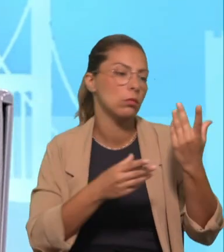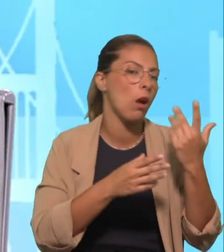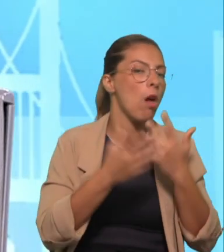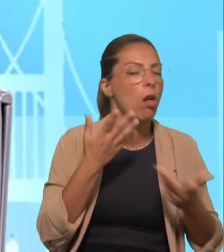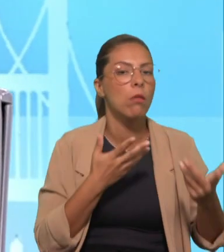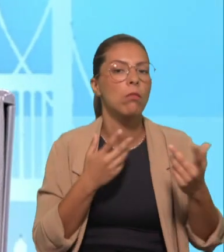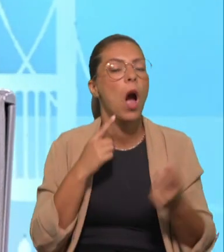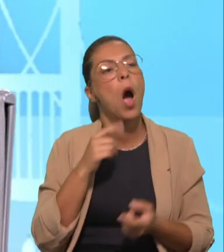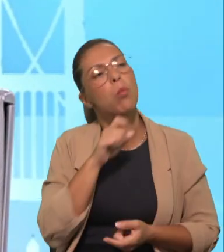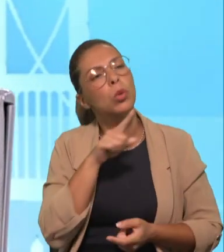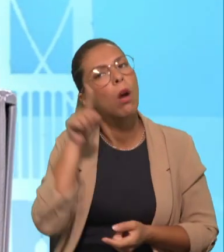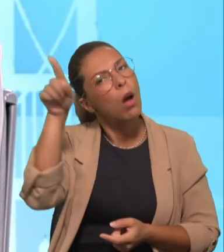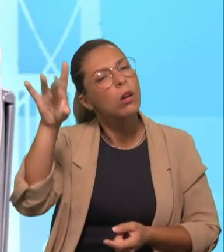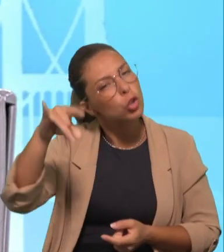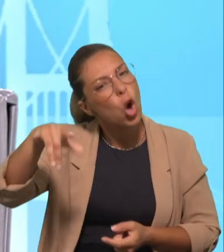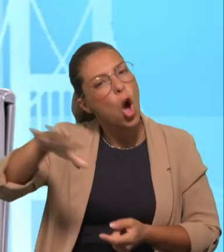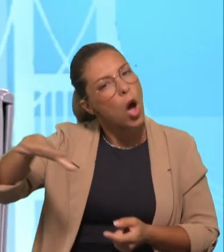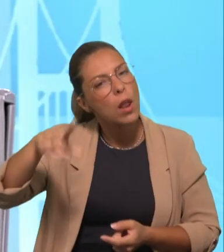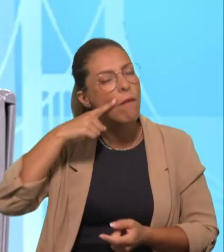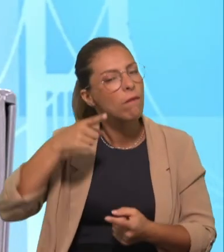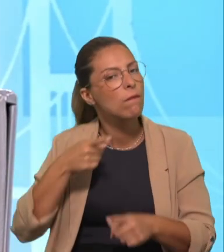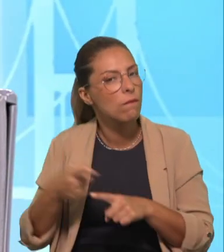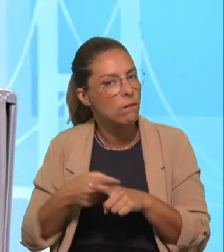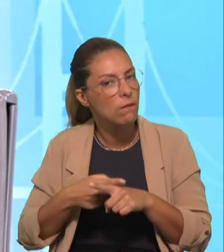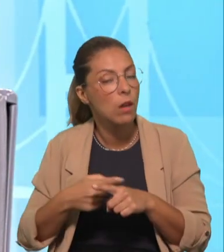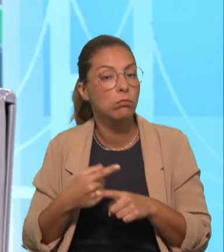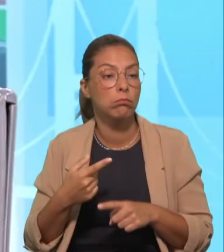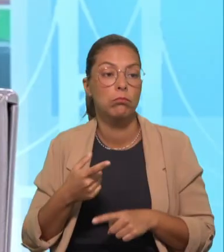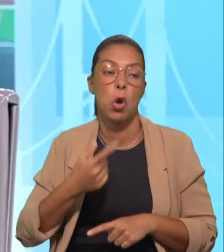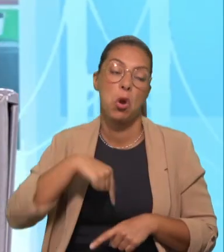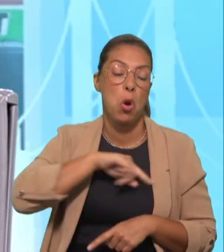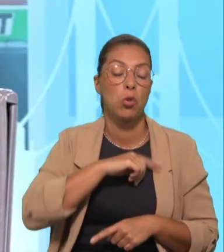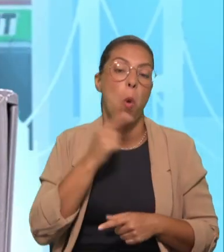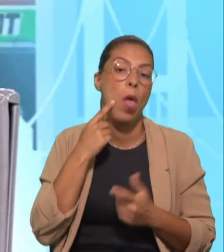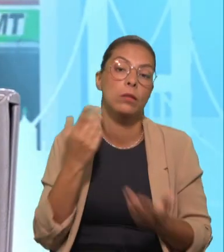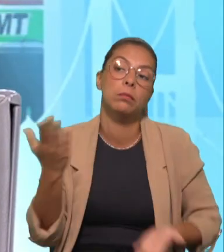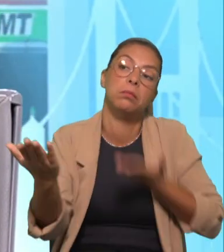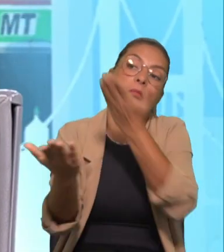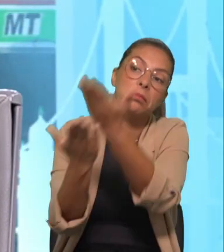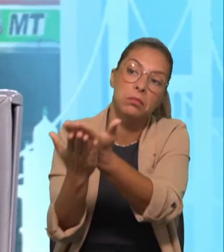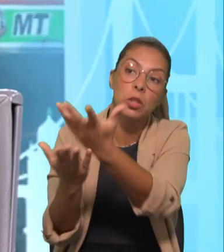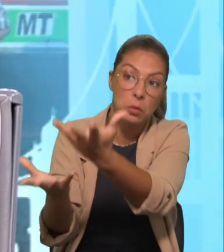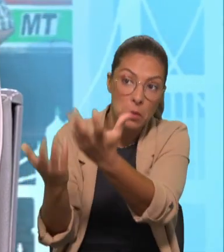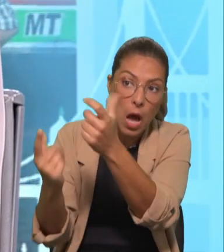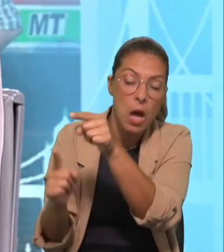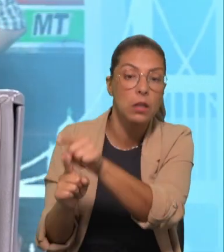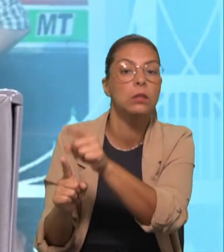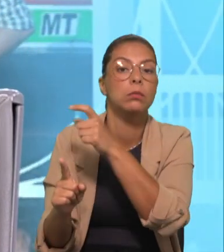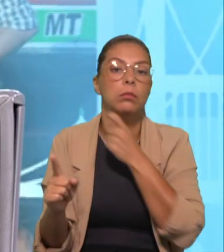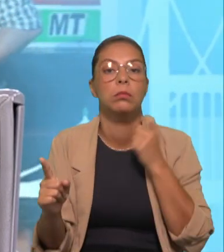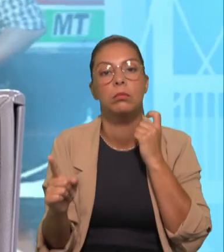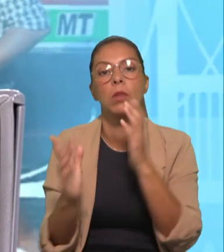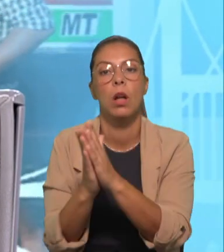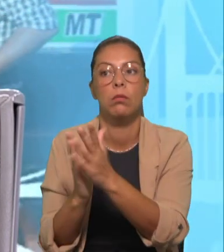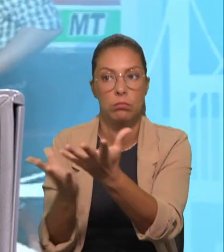em tal sítio podia ser interessante, e aí somos nós que tomamos a iniciativa e propomos ao parco e à paróquia que acolha uma atividade